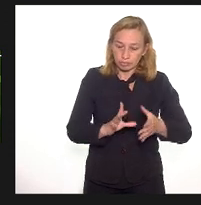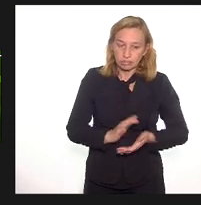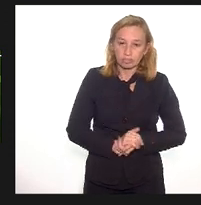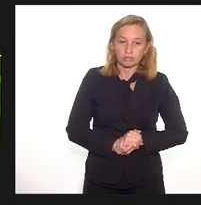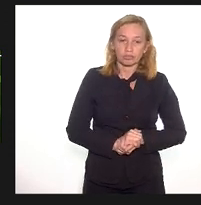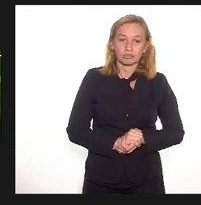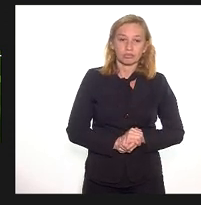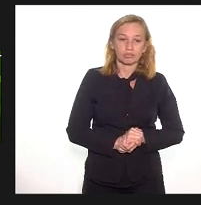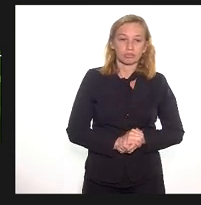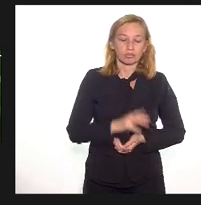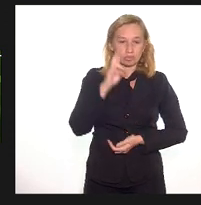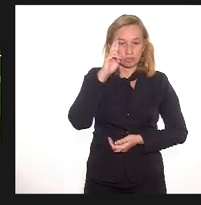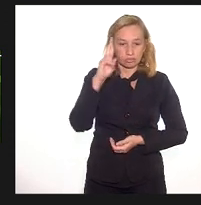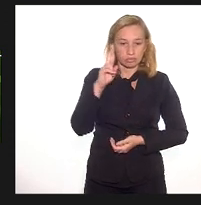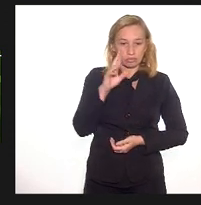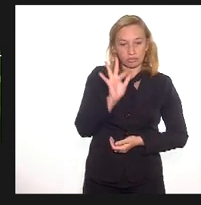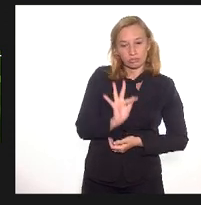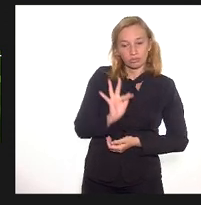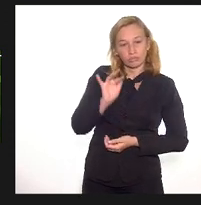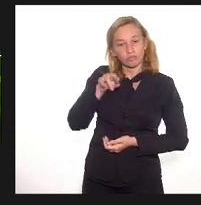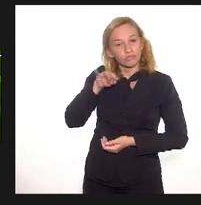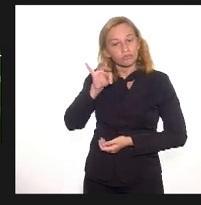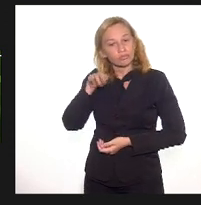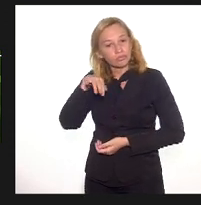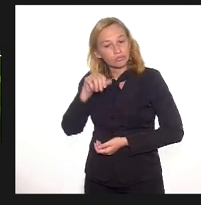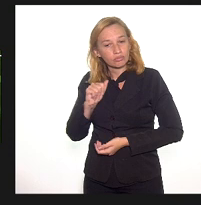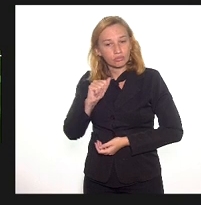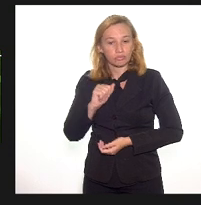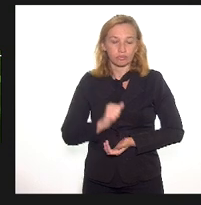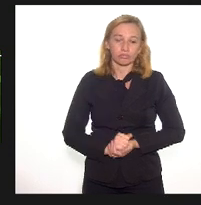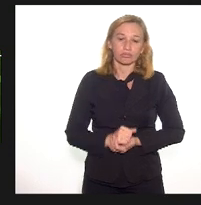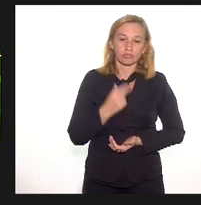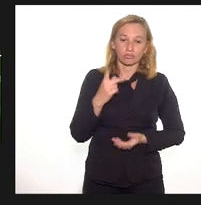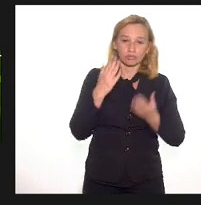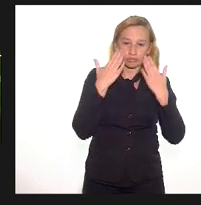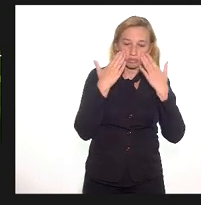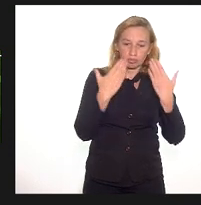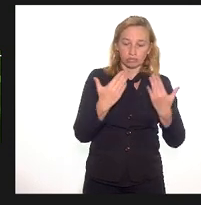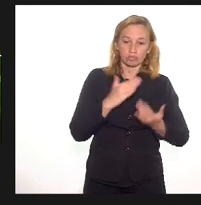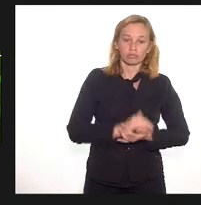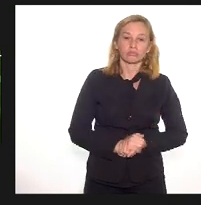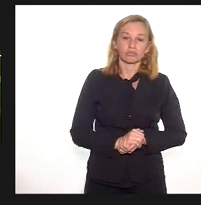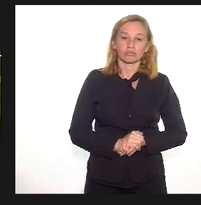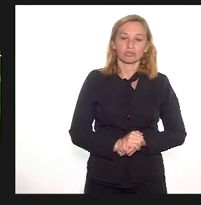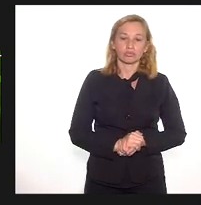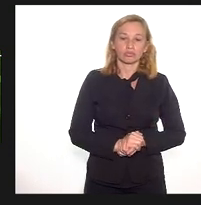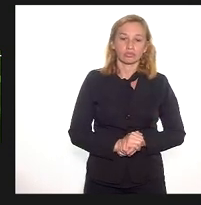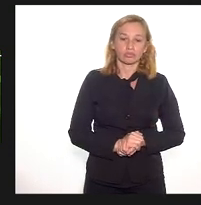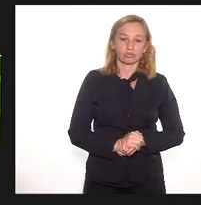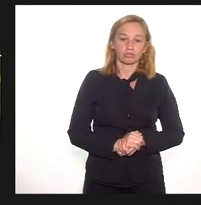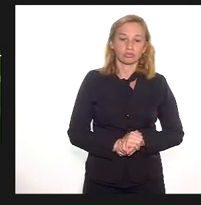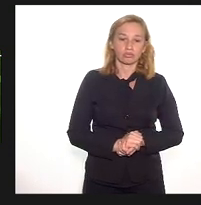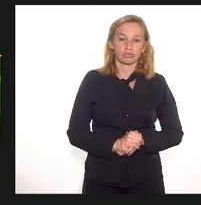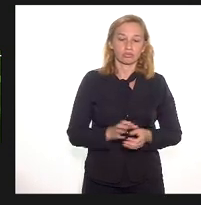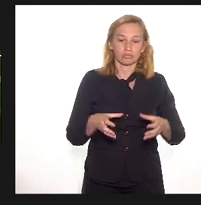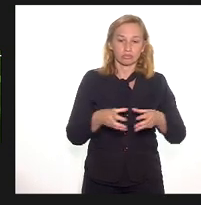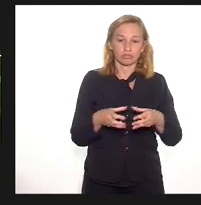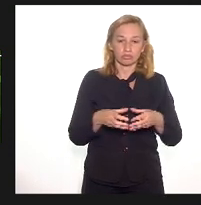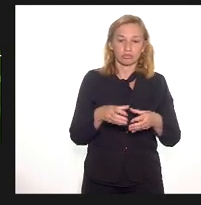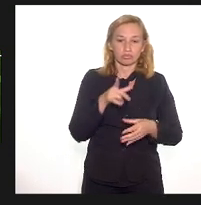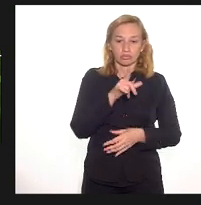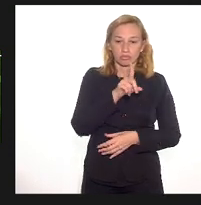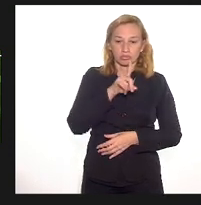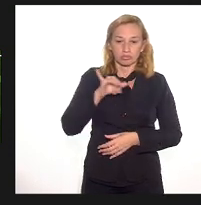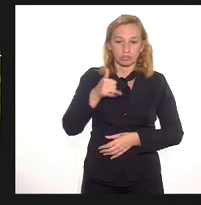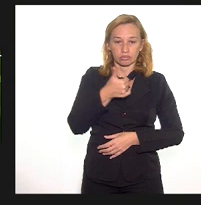ao auditor-chefe Fortunato em relação à parte da sua apresentação feita aqui nesta comissão no dia 19